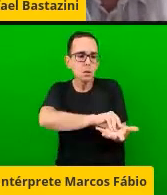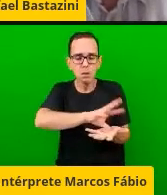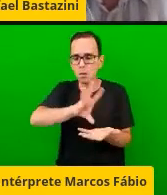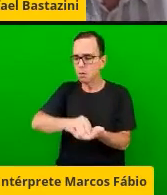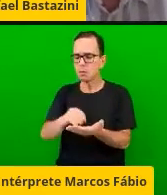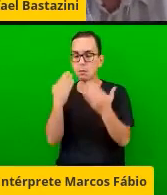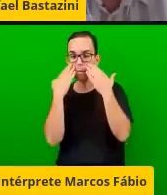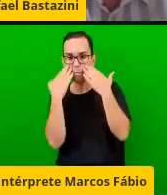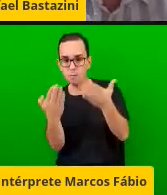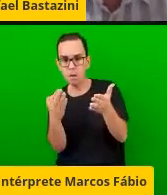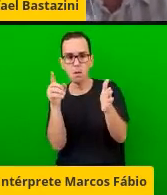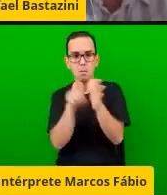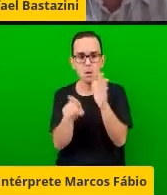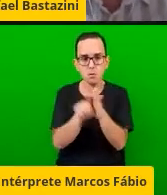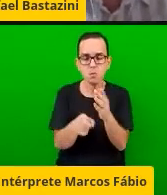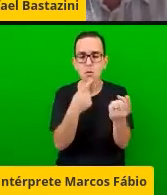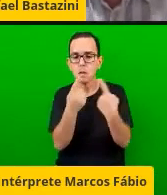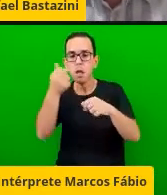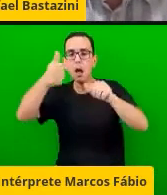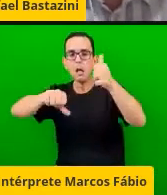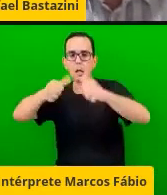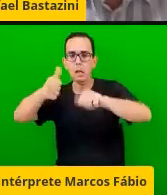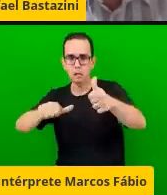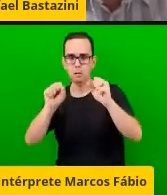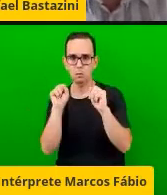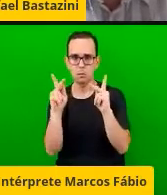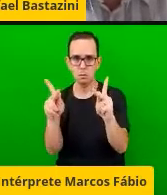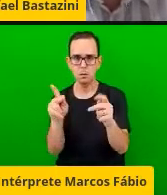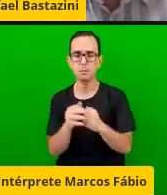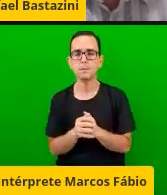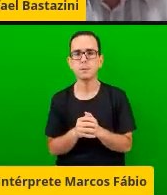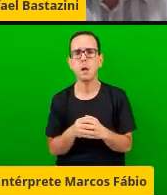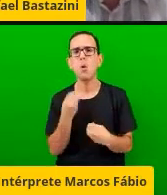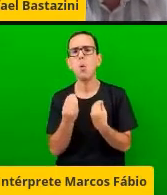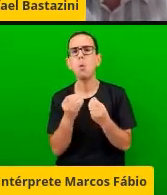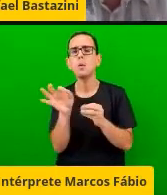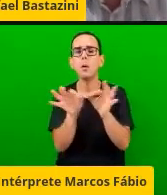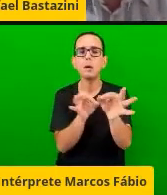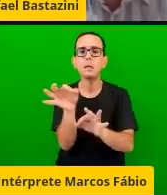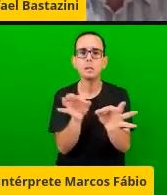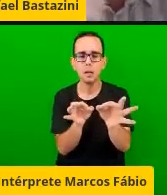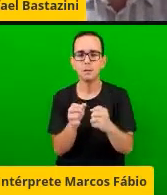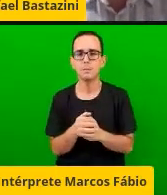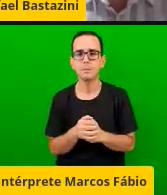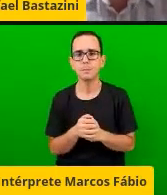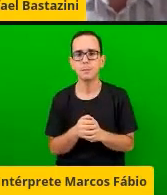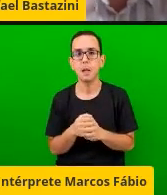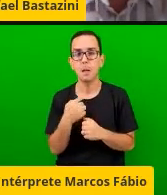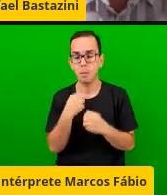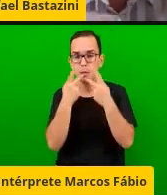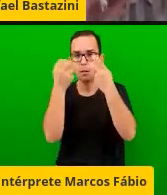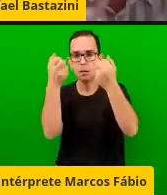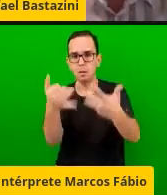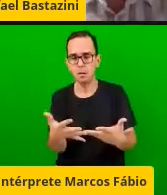perspectivas analíticas, beleza? Como que está organizado, então? Essa minha fala. Primeiro, nós vamos